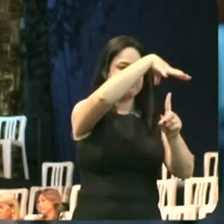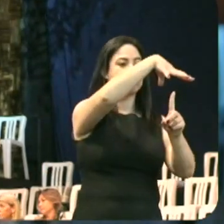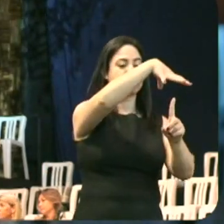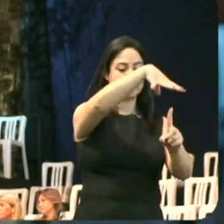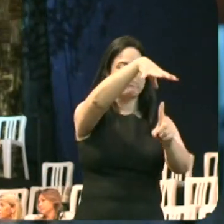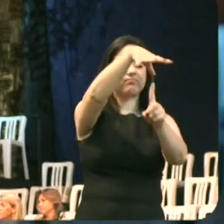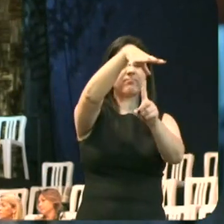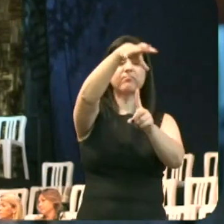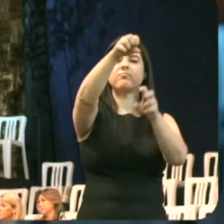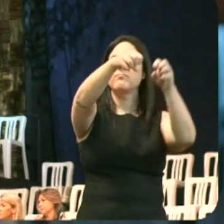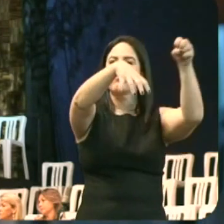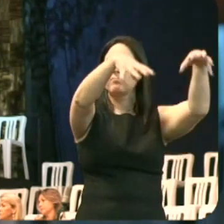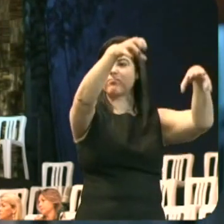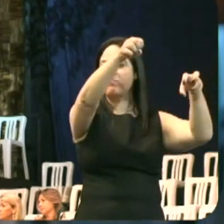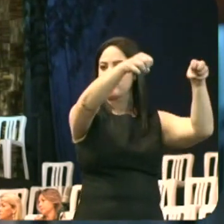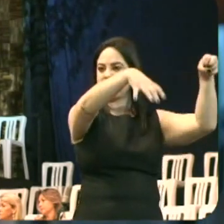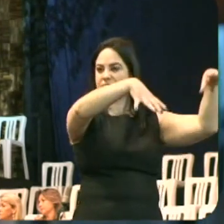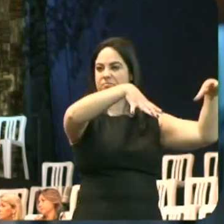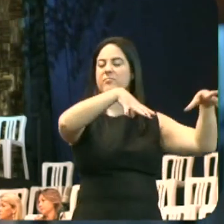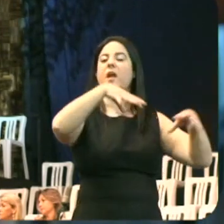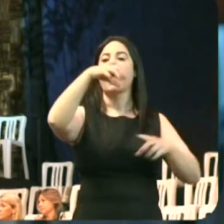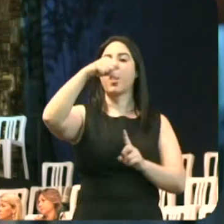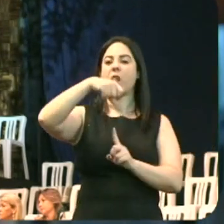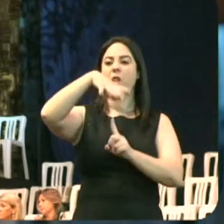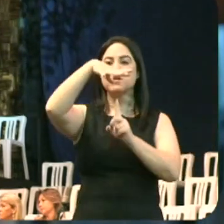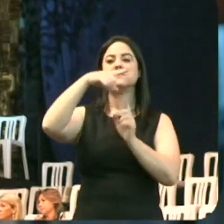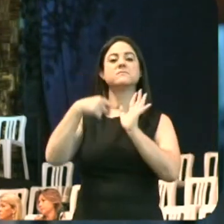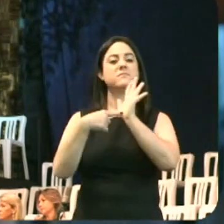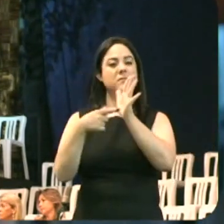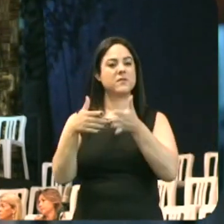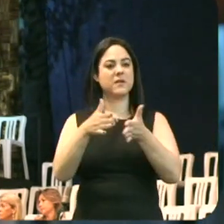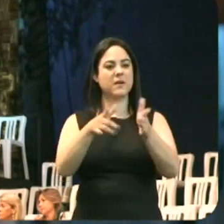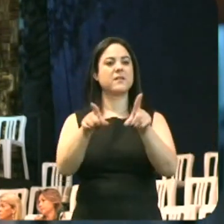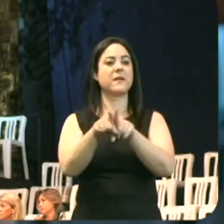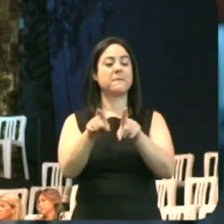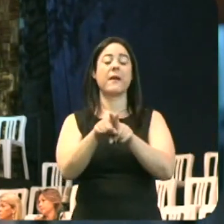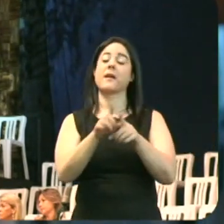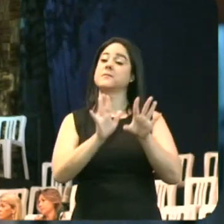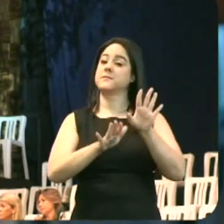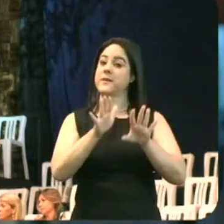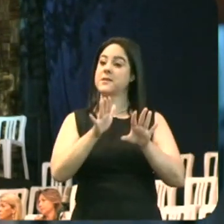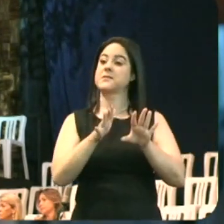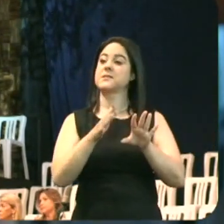A luz não apenas mostra para as pessoas o caminho, mas às vezes irrita.